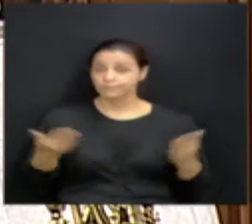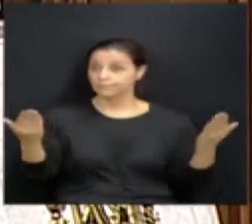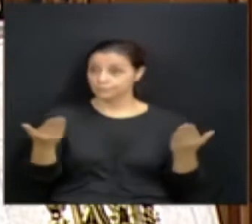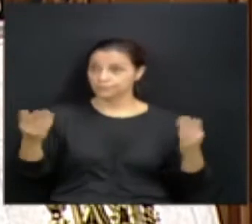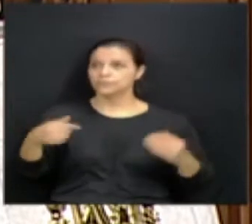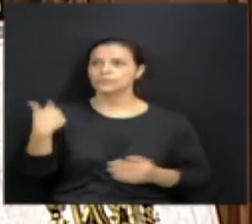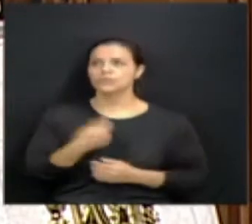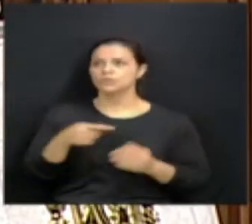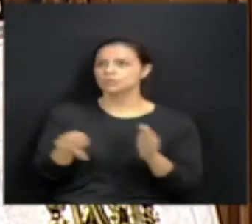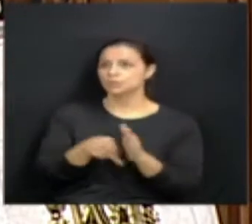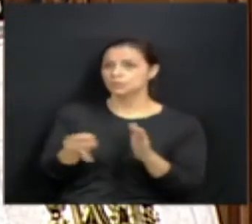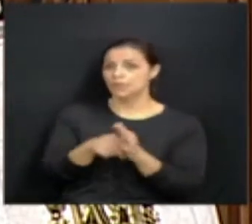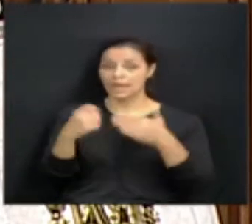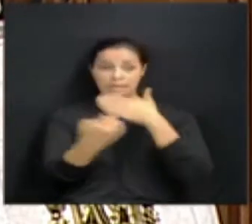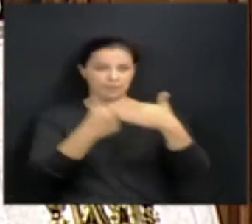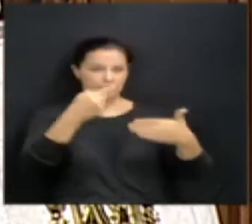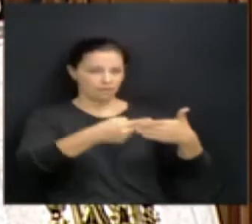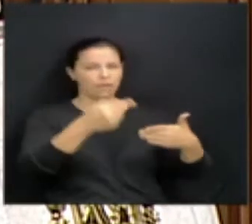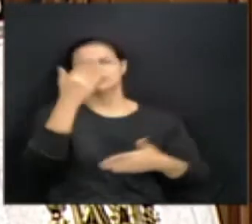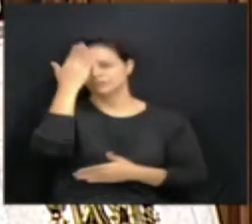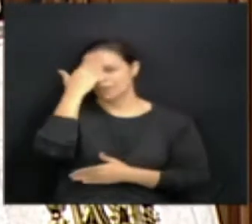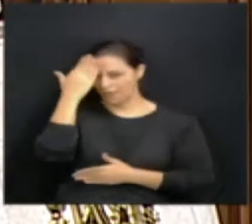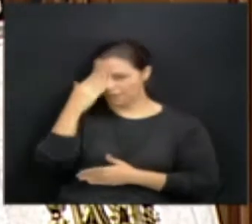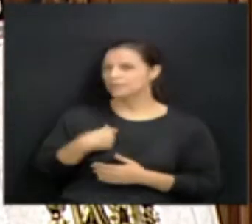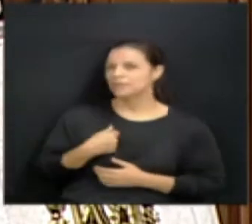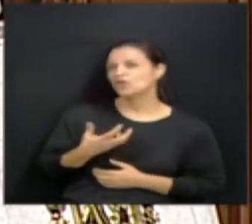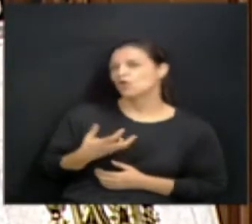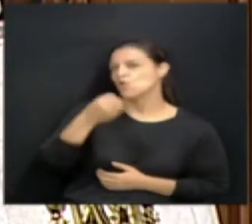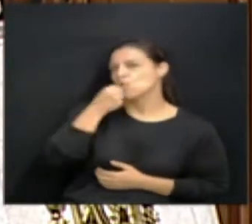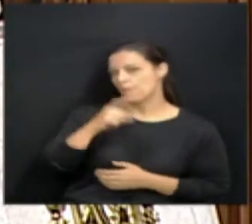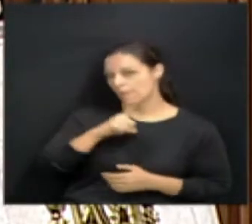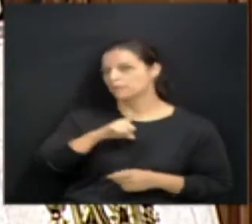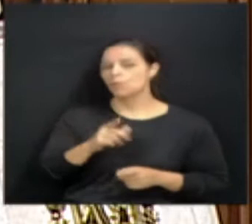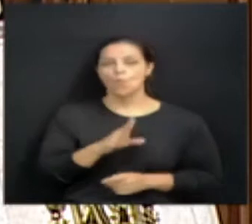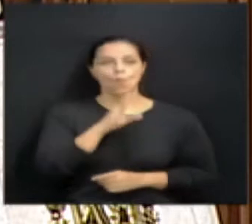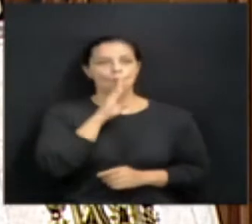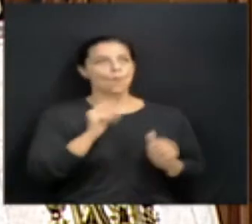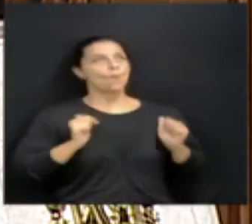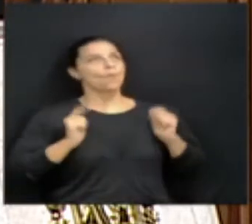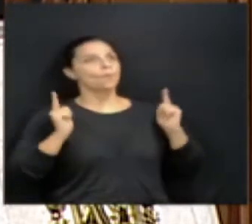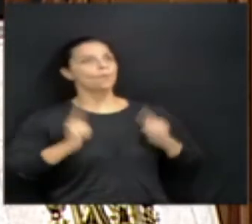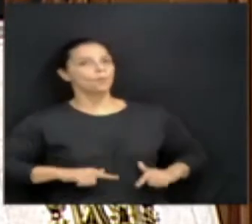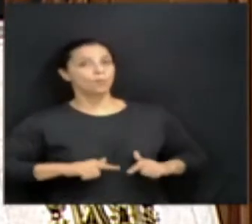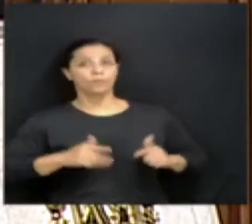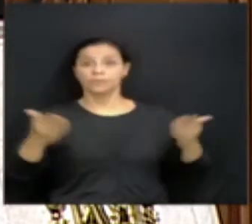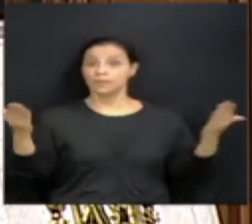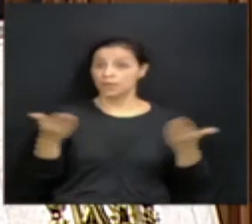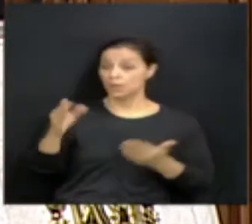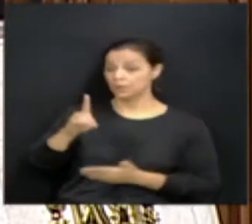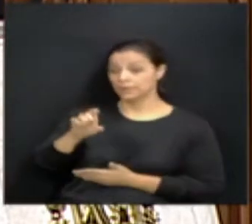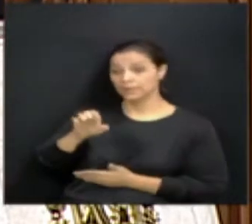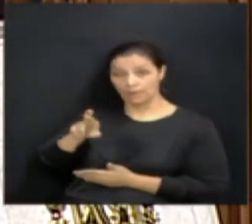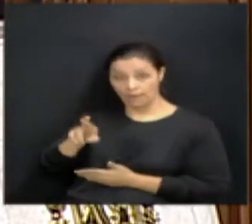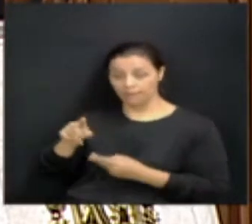Provavelmente, as pedageiras que não são santas sabiam disso e calaram-se. Agora, o DR